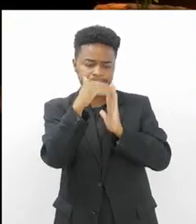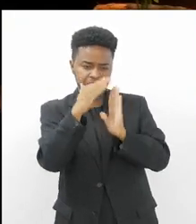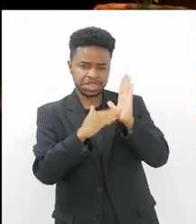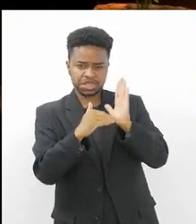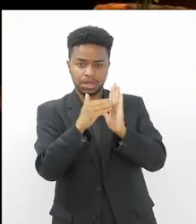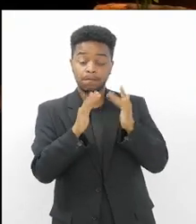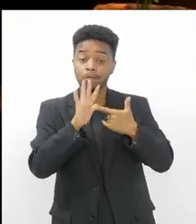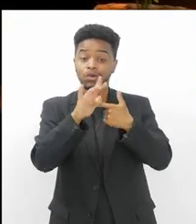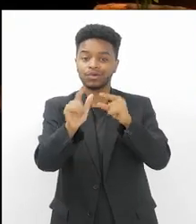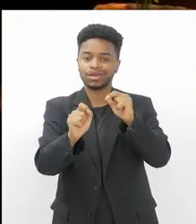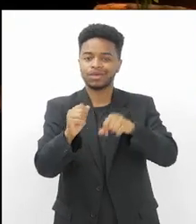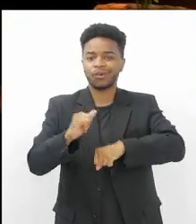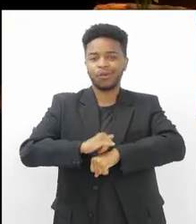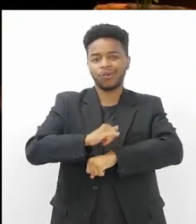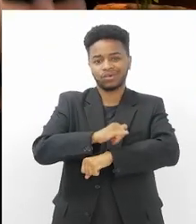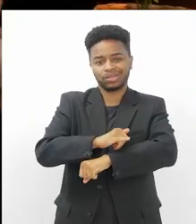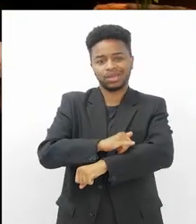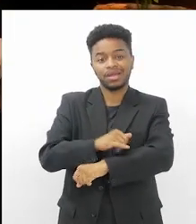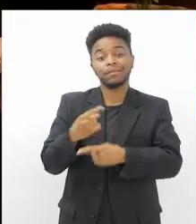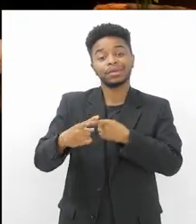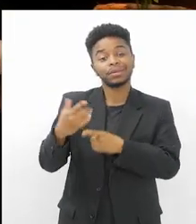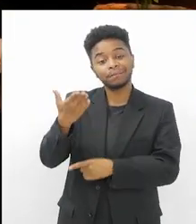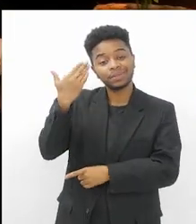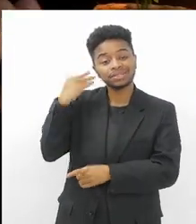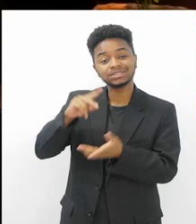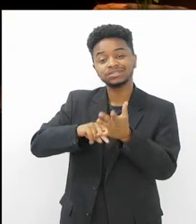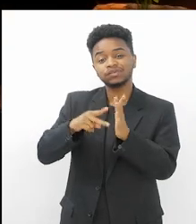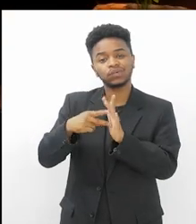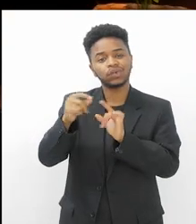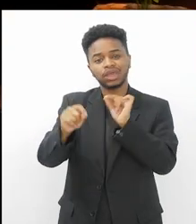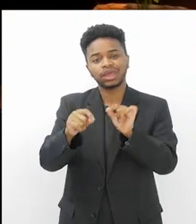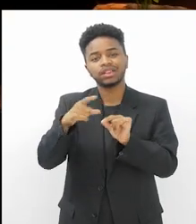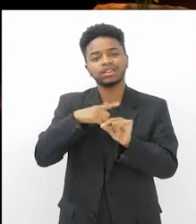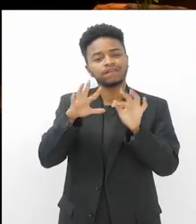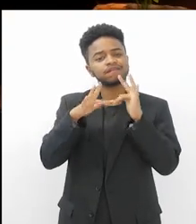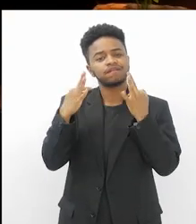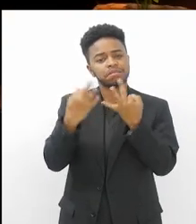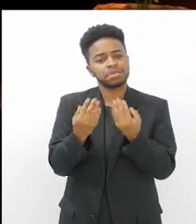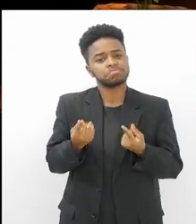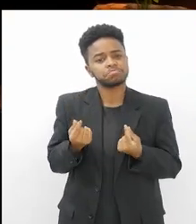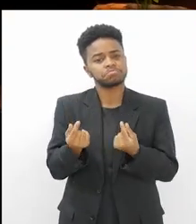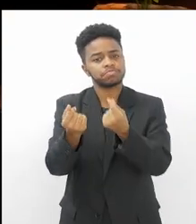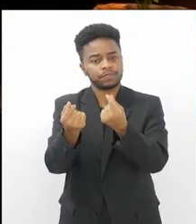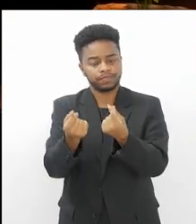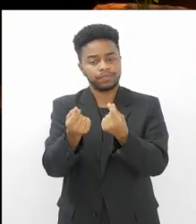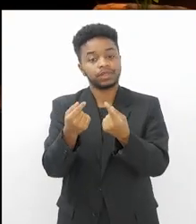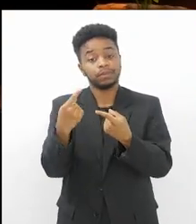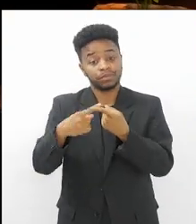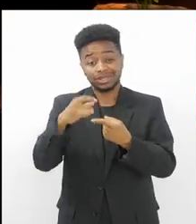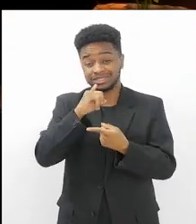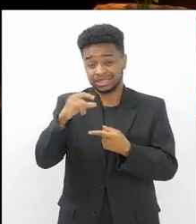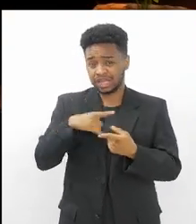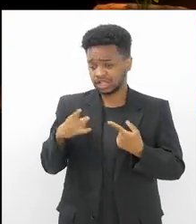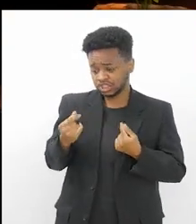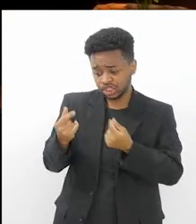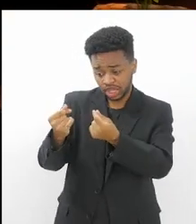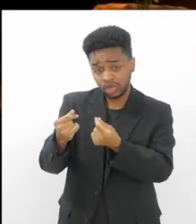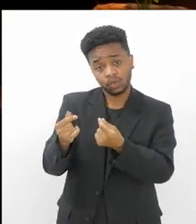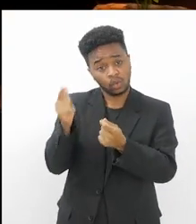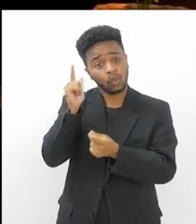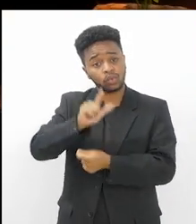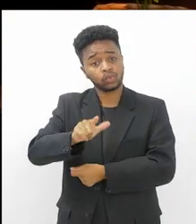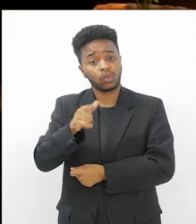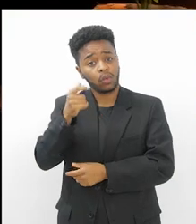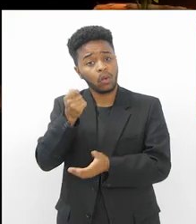assim, retratada, era gorda. Sim. Porque isso significava que ela era de uma classe social alta, porque era